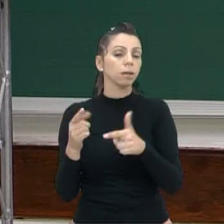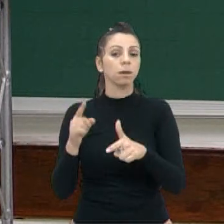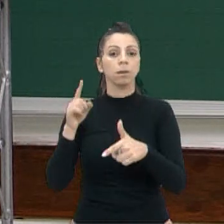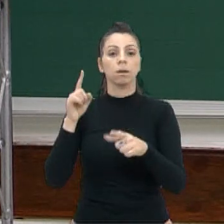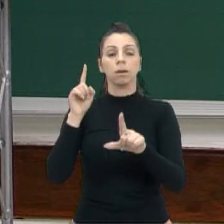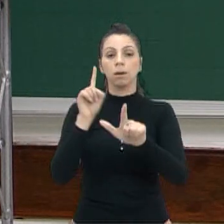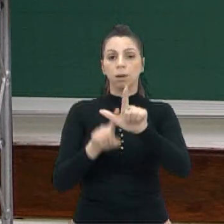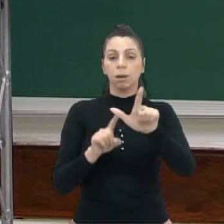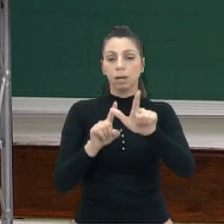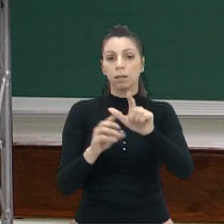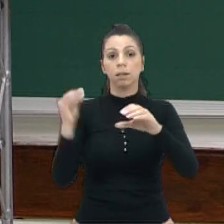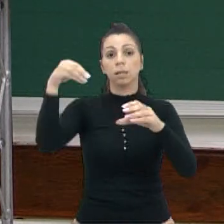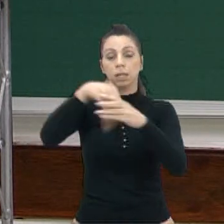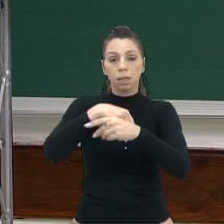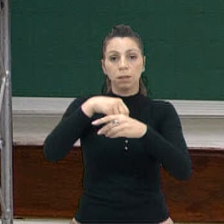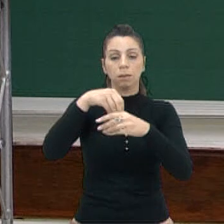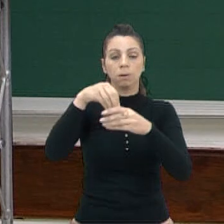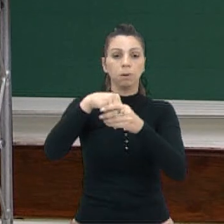aparece